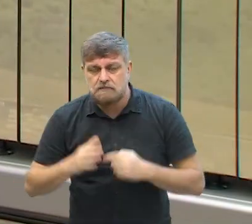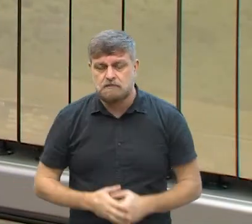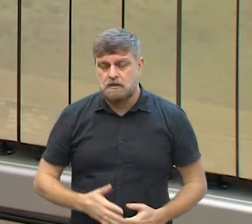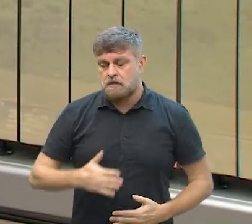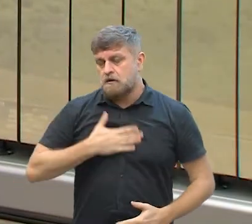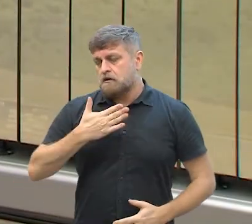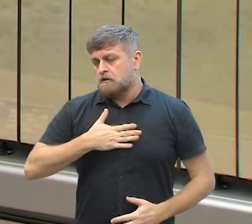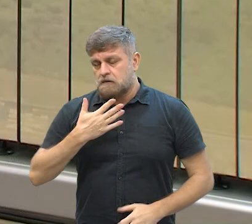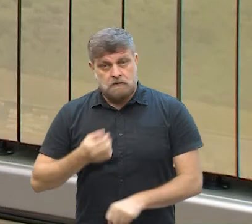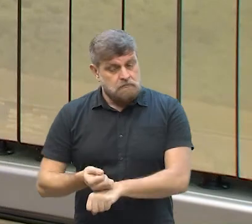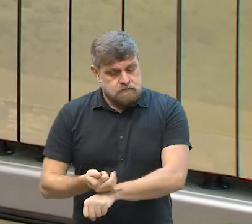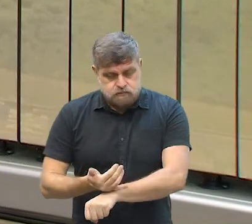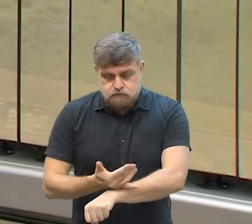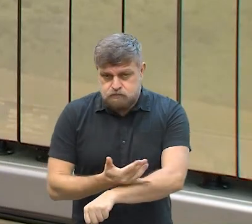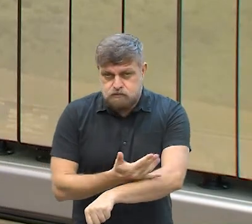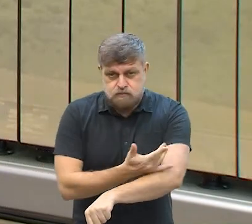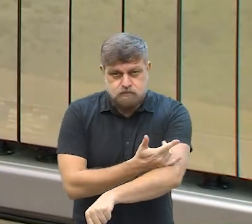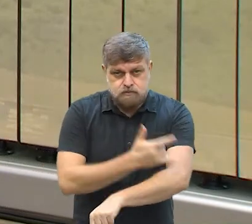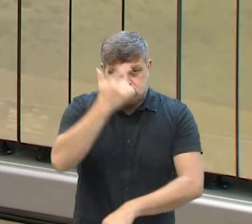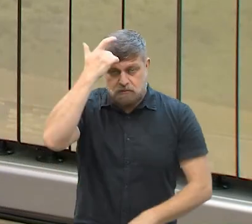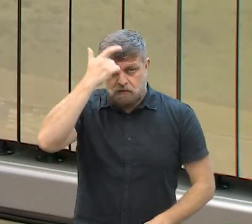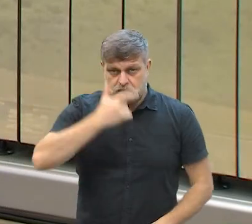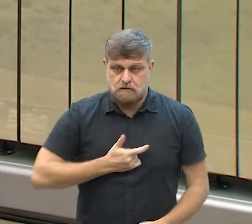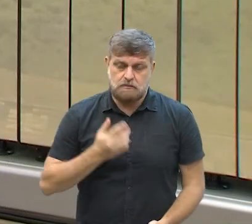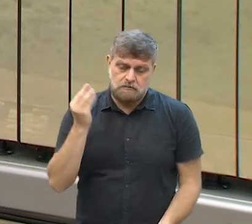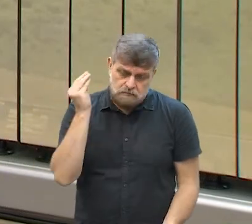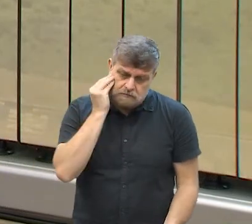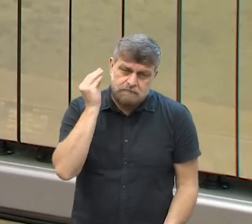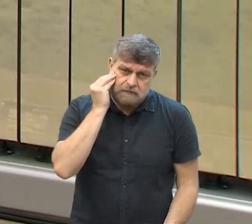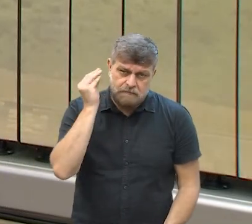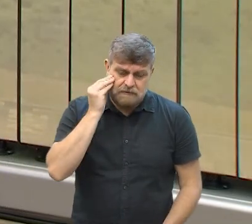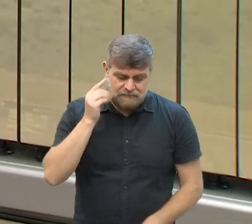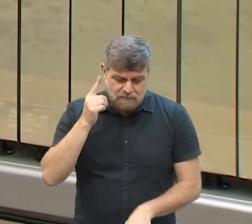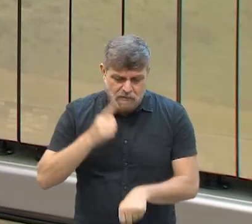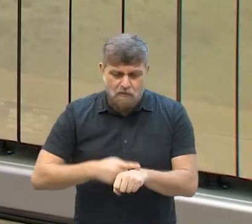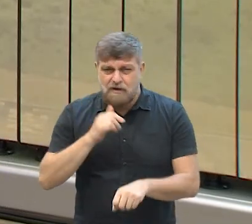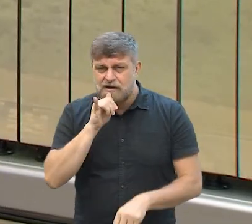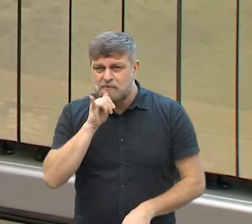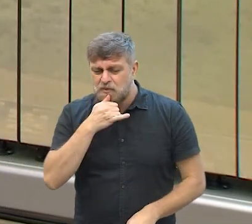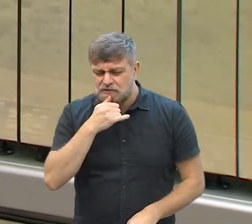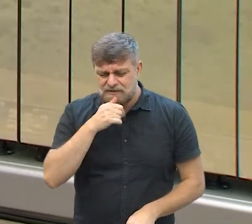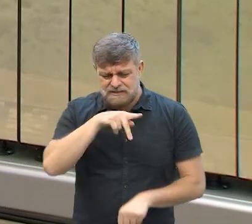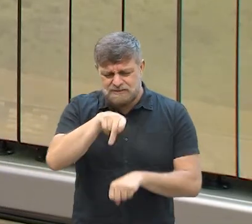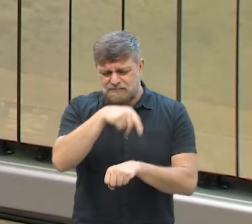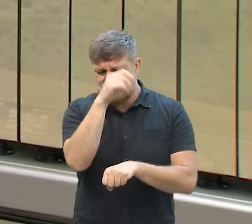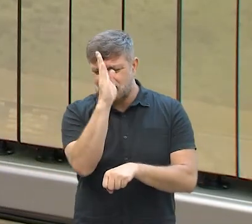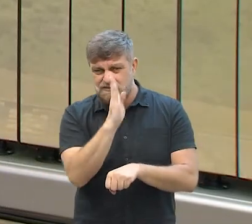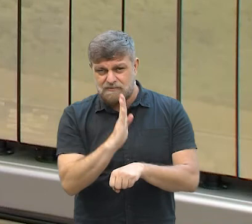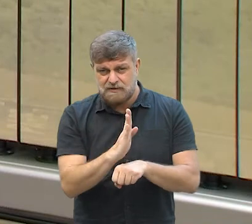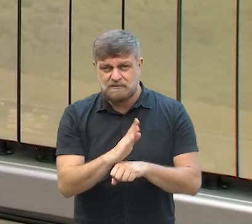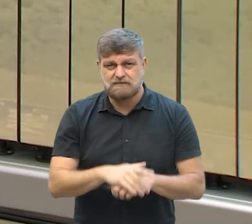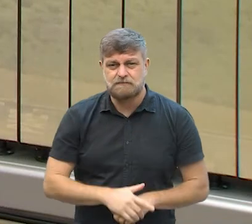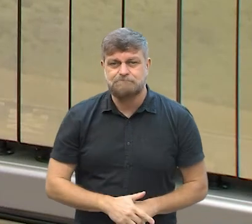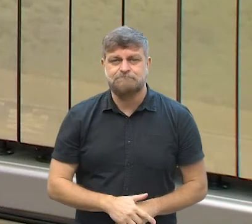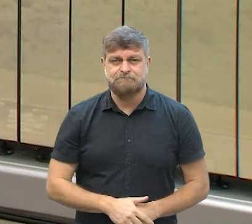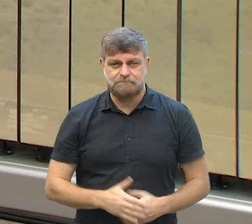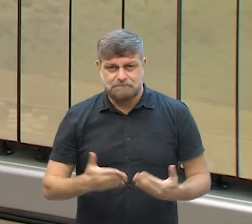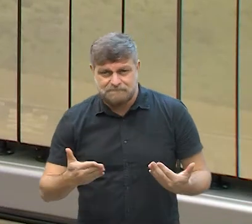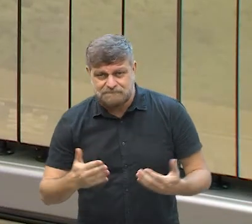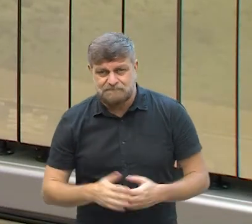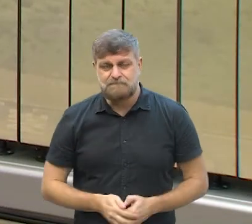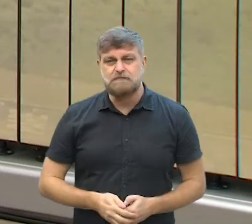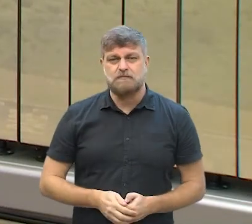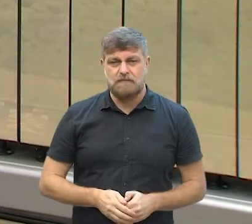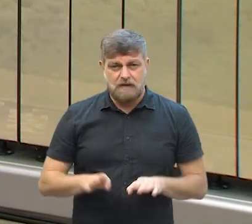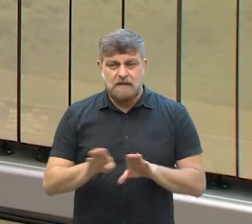pessoas chorando. Então isso foi algo muito emocionante, que eu tive essa oportunidade num momento muito triste da nação, posso